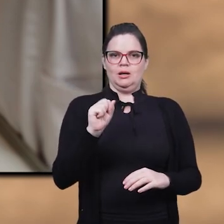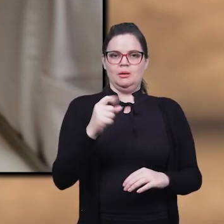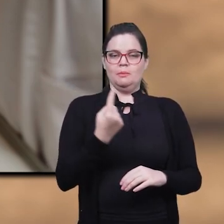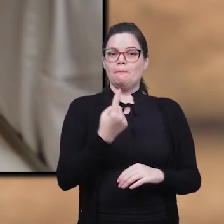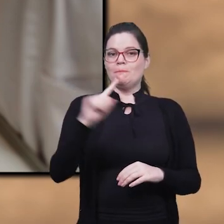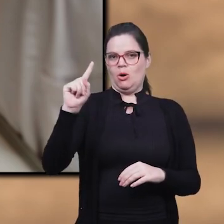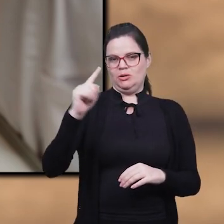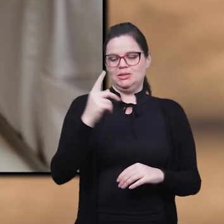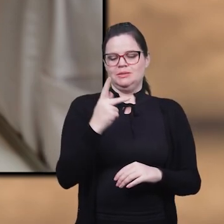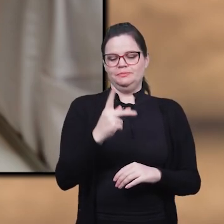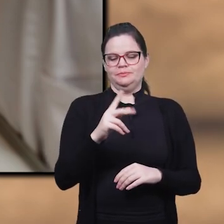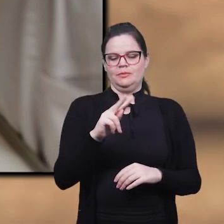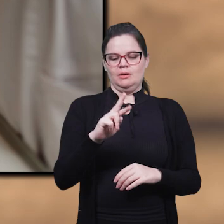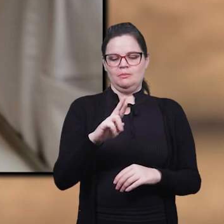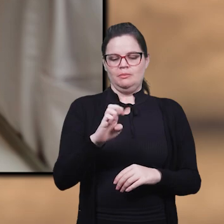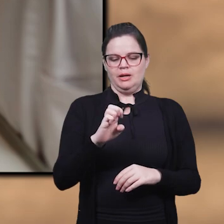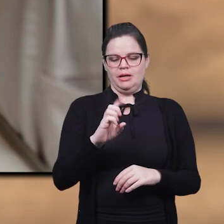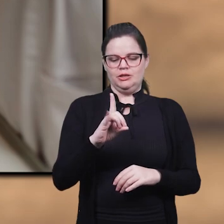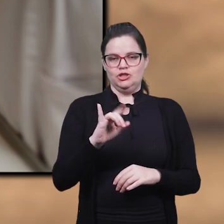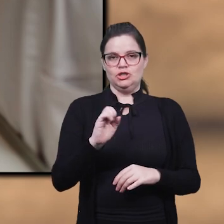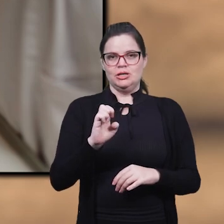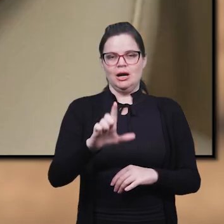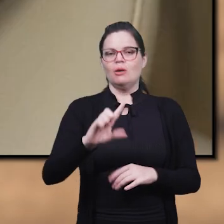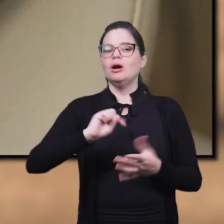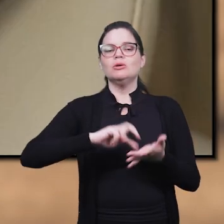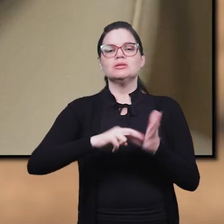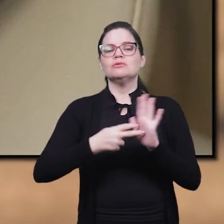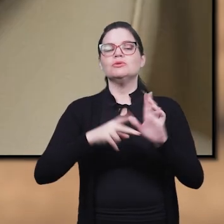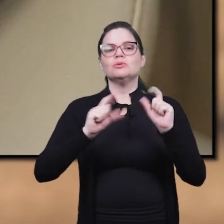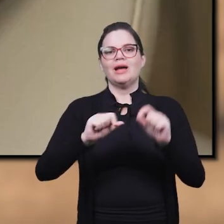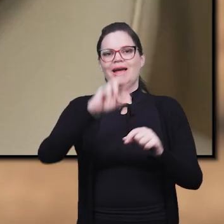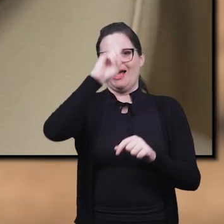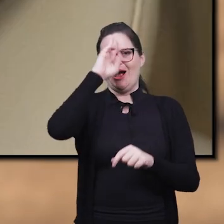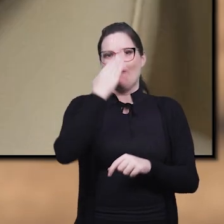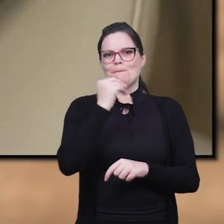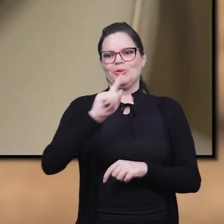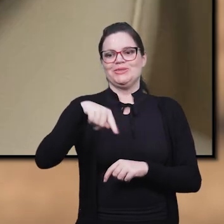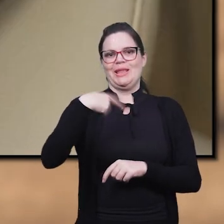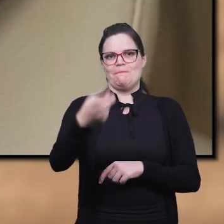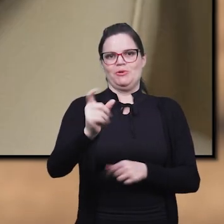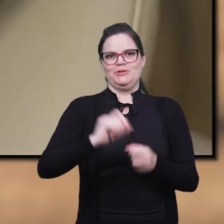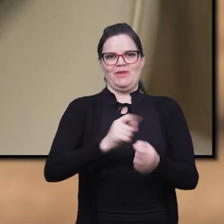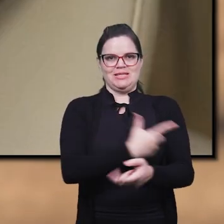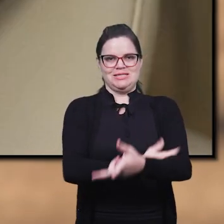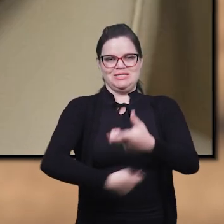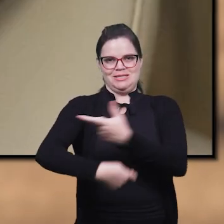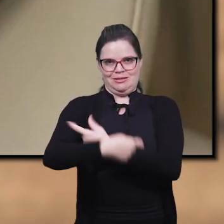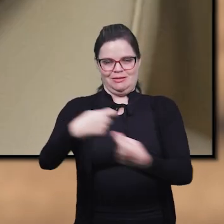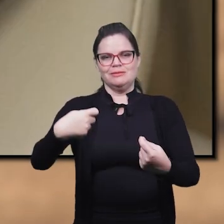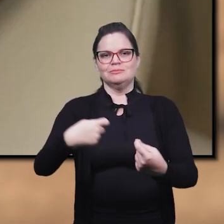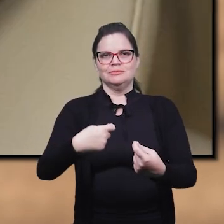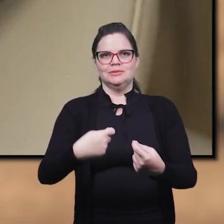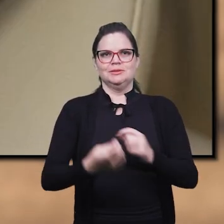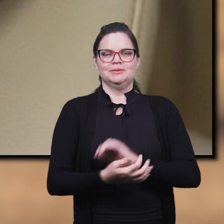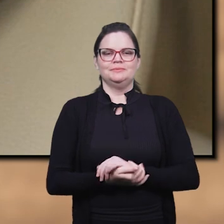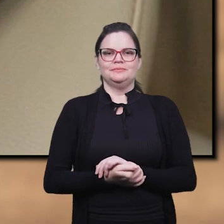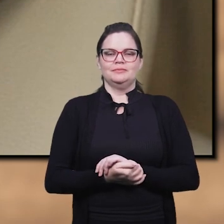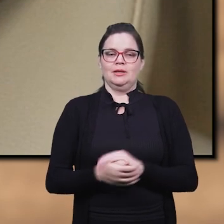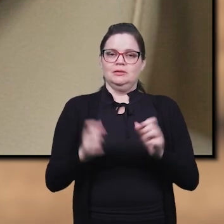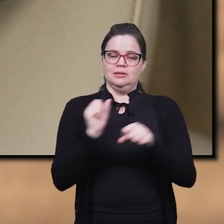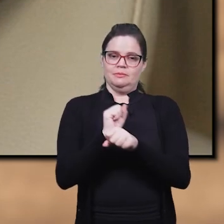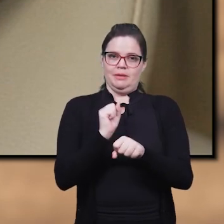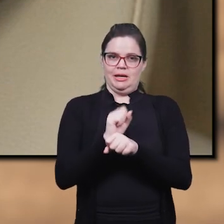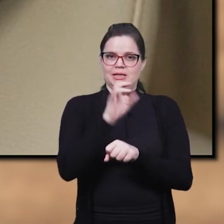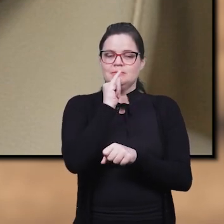pós-prandial, como já explicamos, é um exame feito também em laboratório como a glicemia em jejum, só que de 2